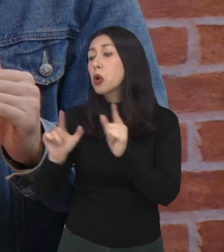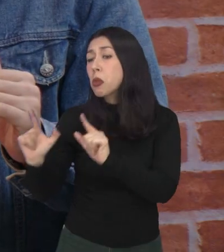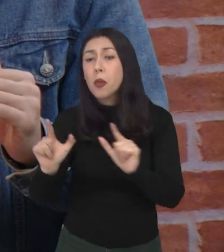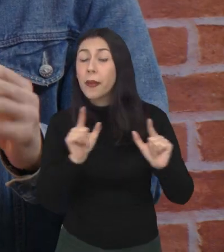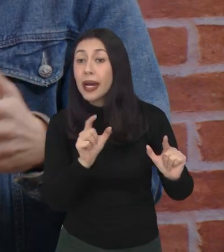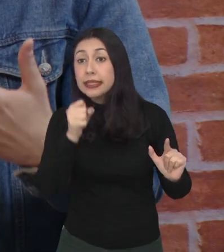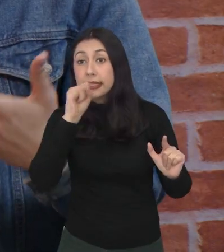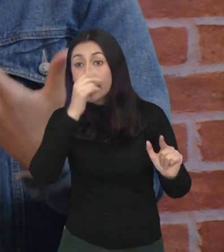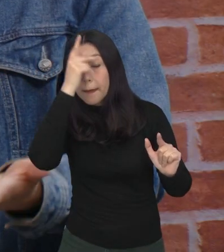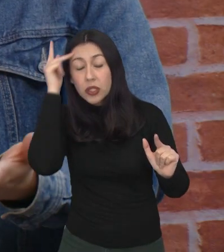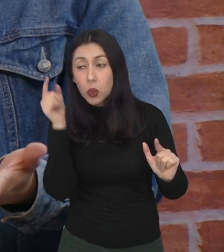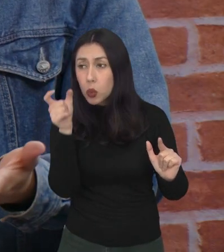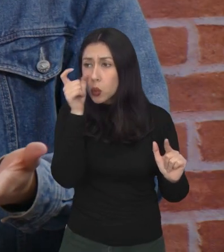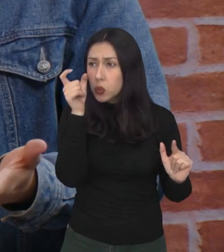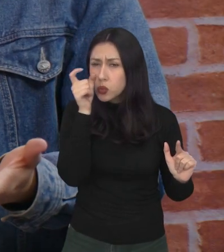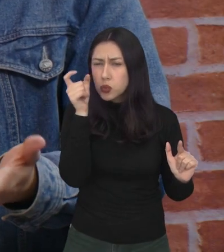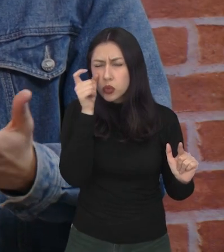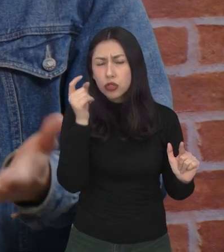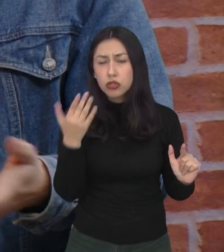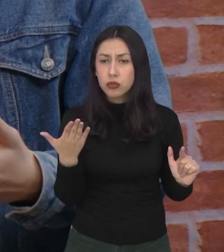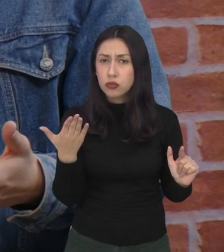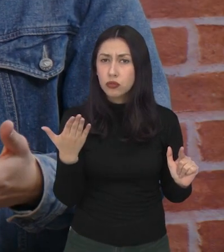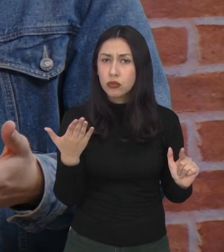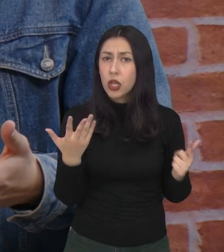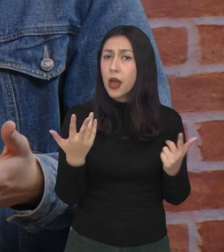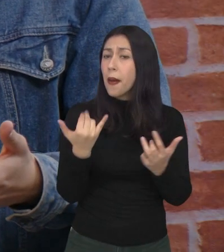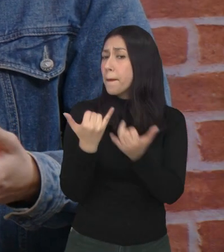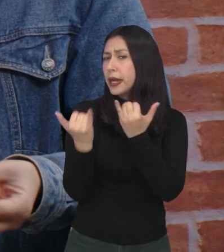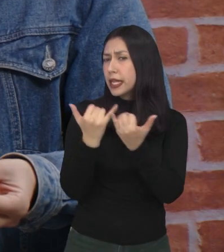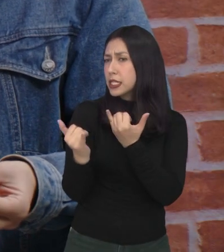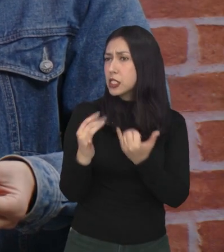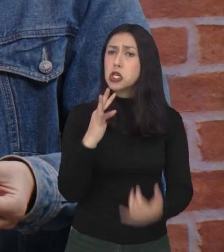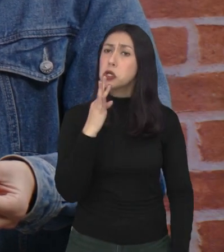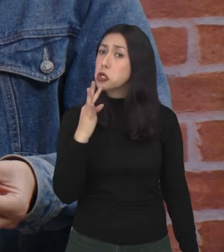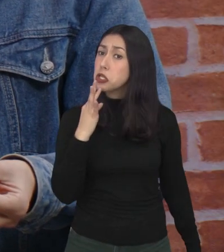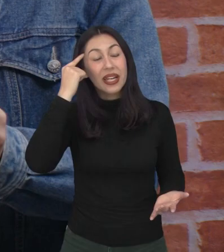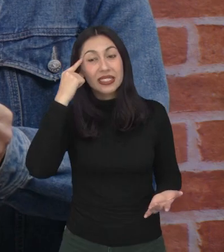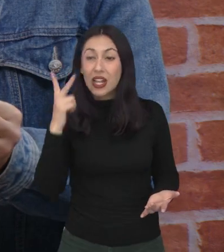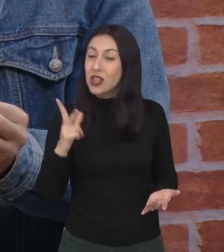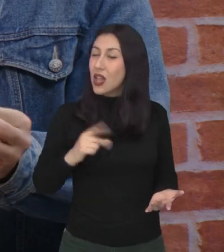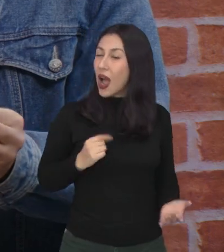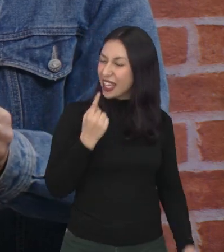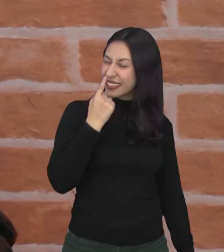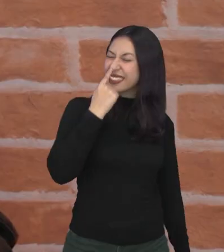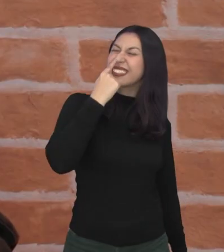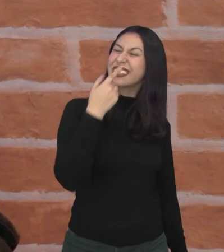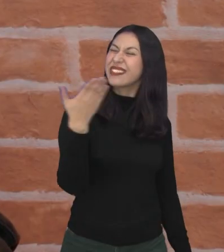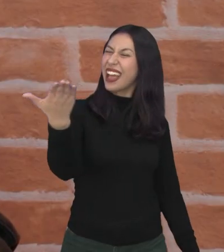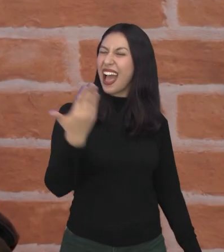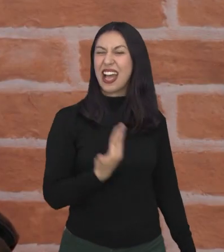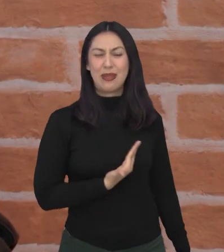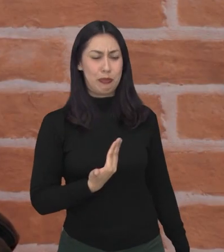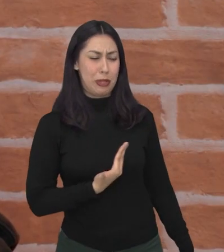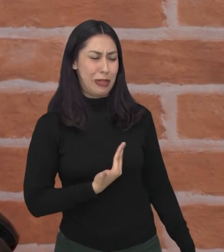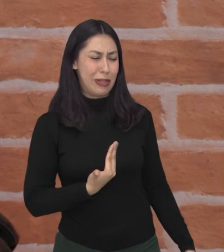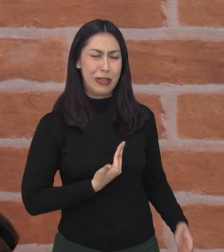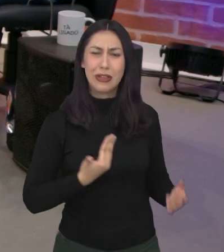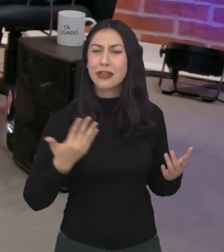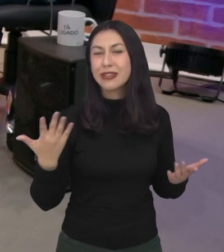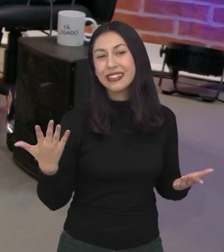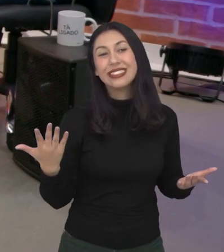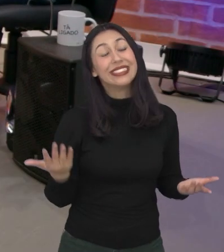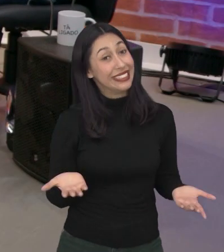trabalha em rádio é radialista. Você tem esse perfil até pra fazer locução mesmo. Eu gosto. Eu não sei, eu fiz aula de canto, não sei se de repente ajudou de alguma maneira,